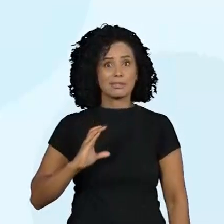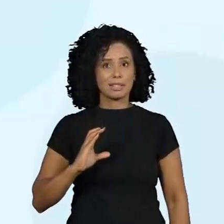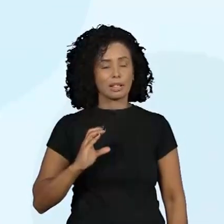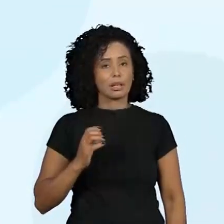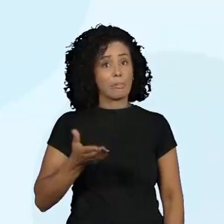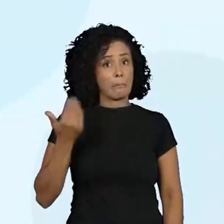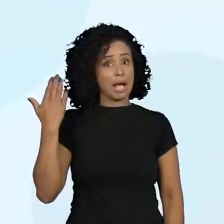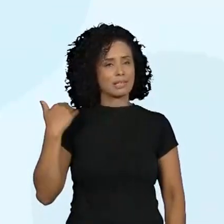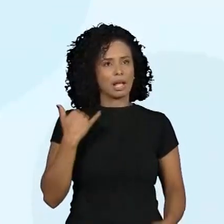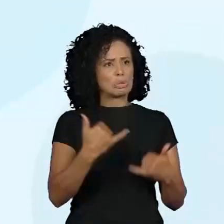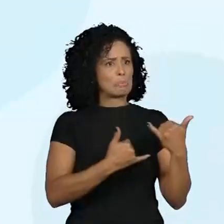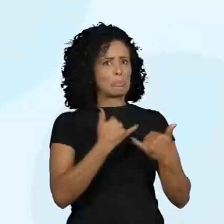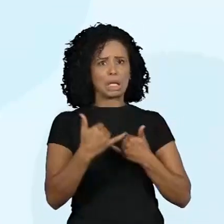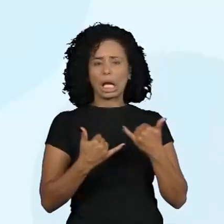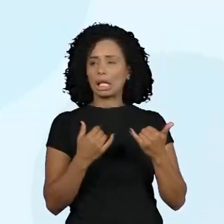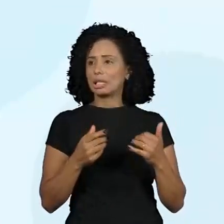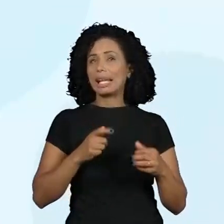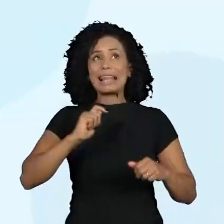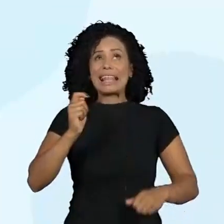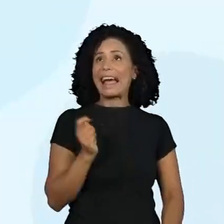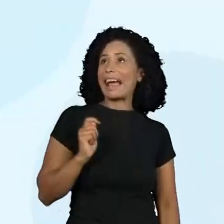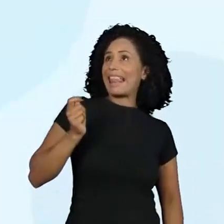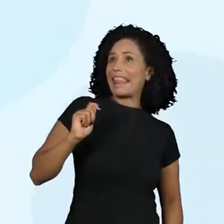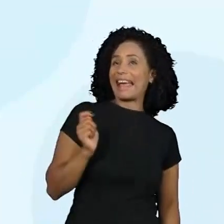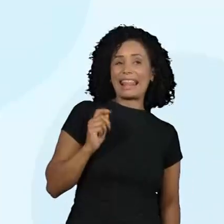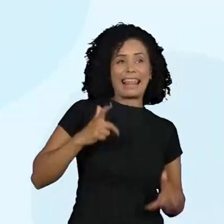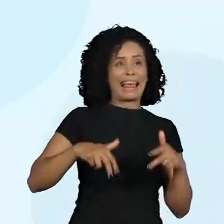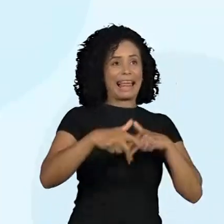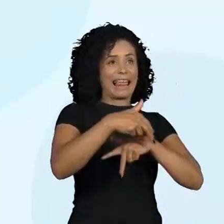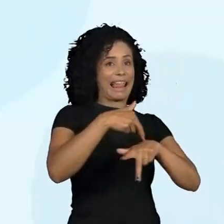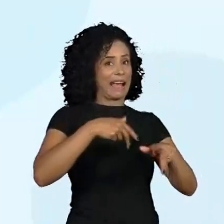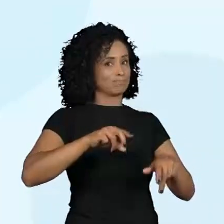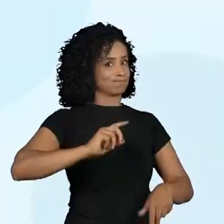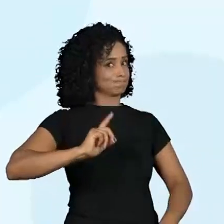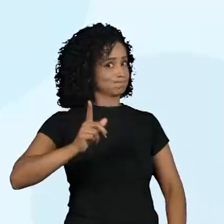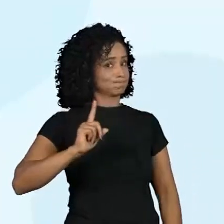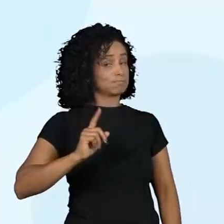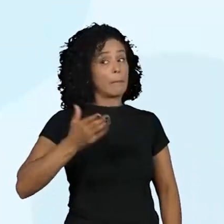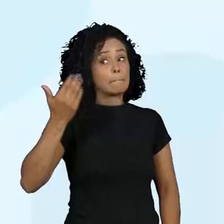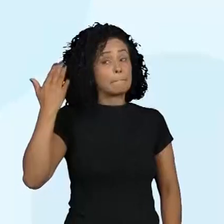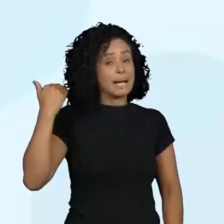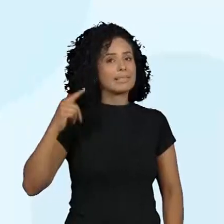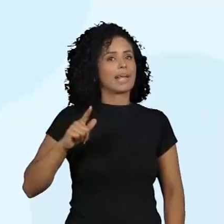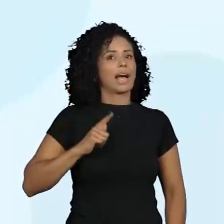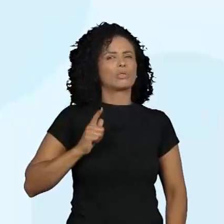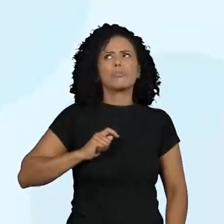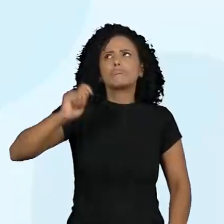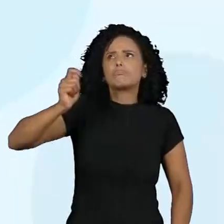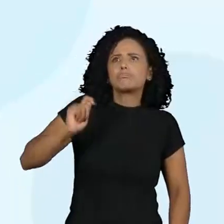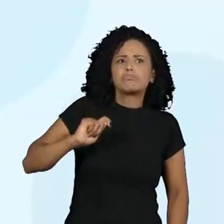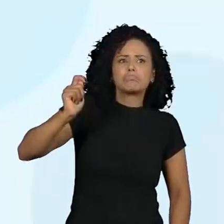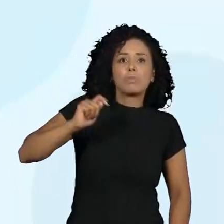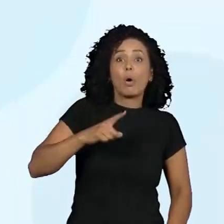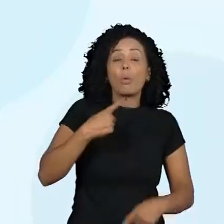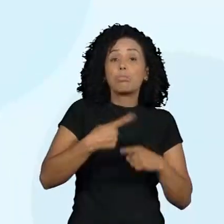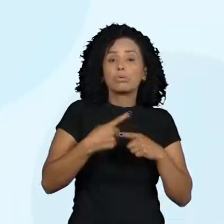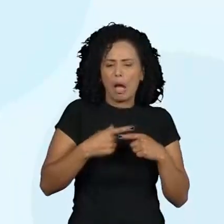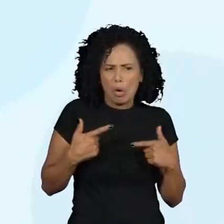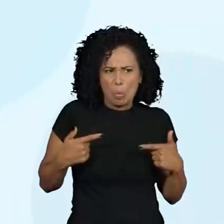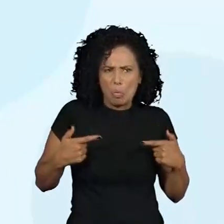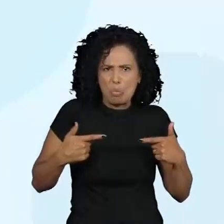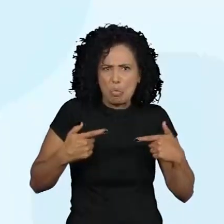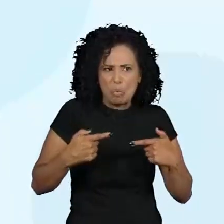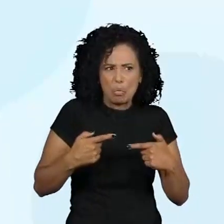Era utilizada como uma sinalização militar. Então, naquela época, a gente sabe que tinha muita guerra por